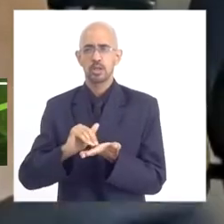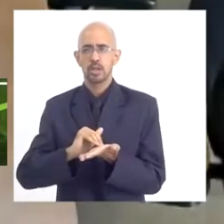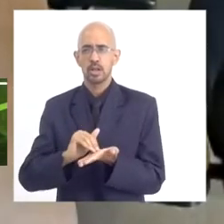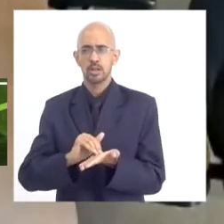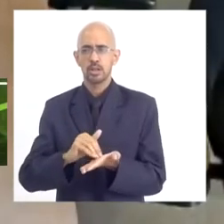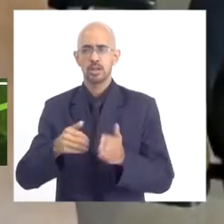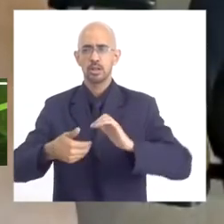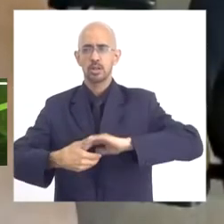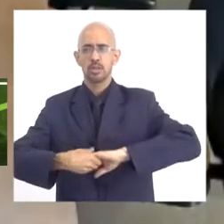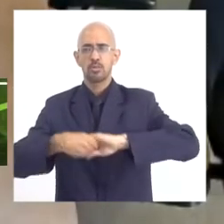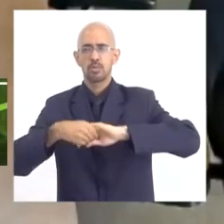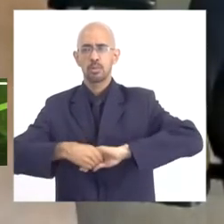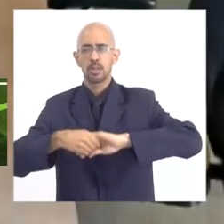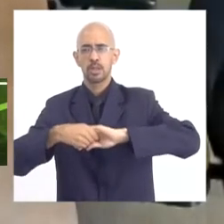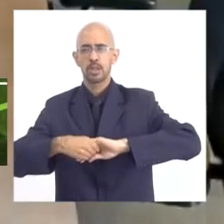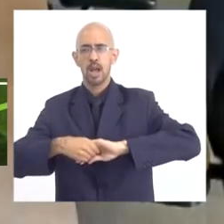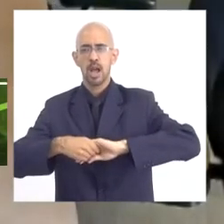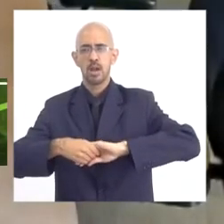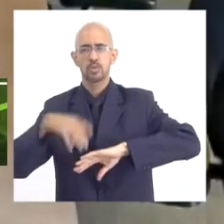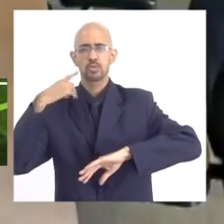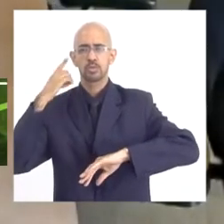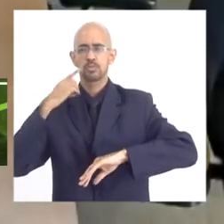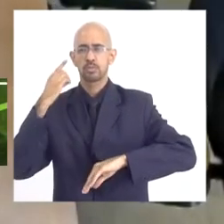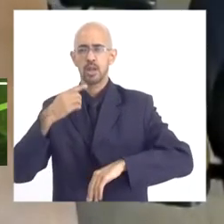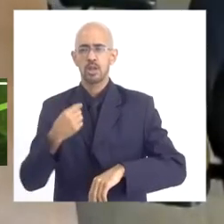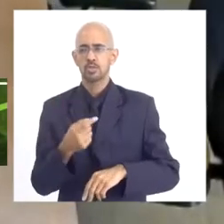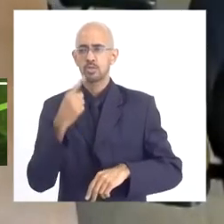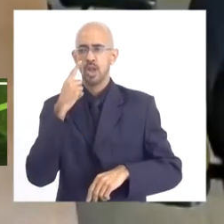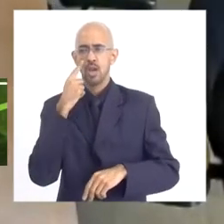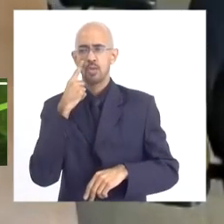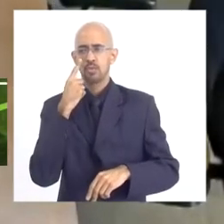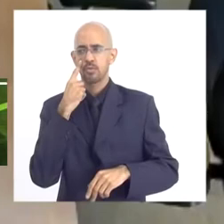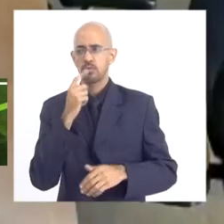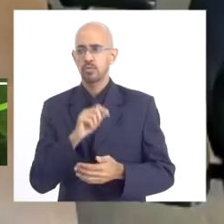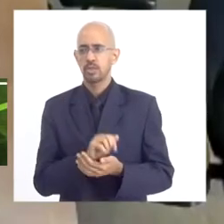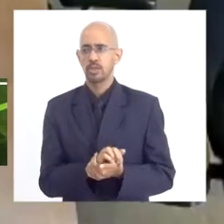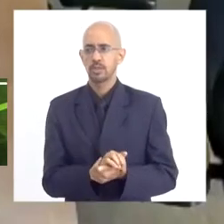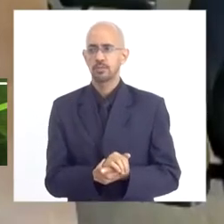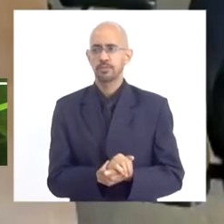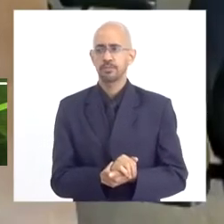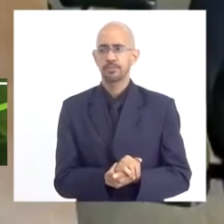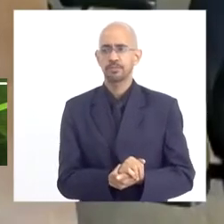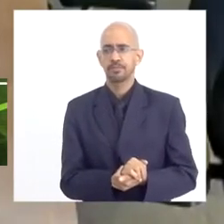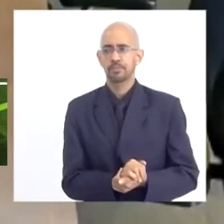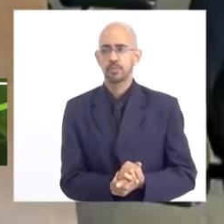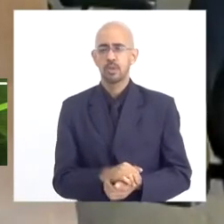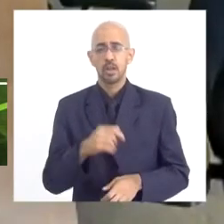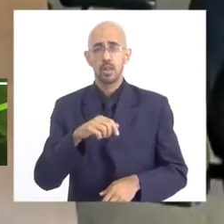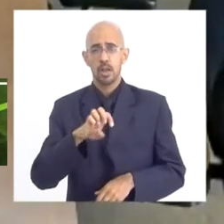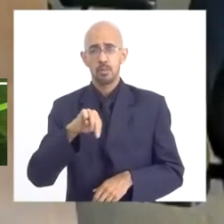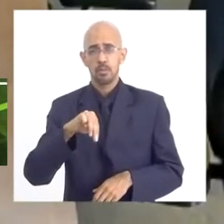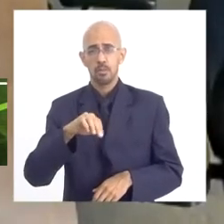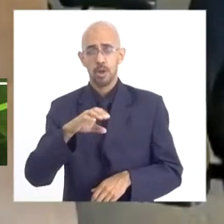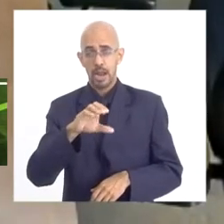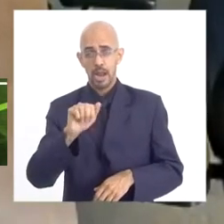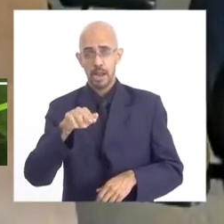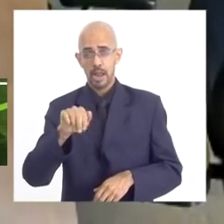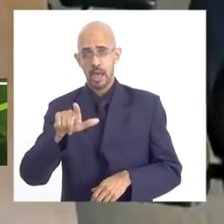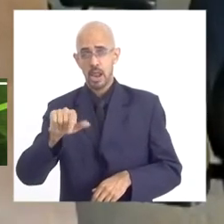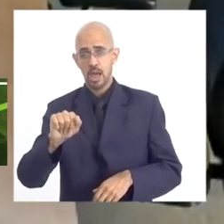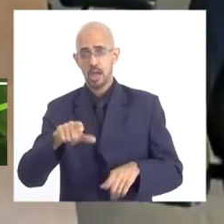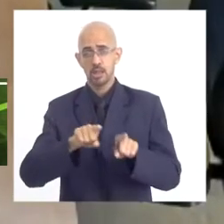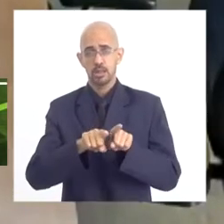os deputados, pelo que eu vi aqui, além do deputado Márcio Canella, o deputado Luiz